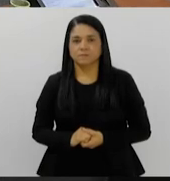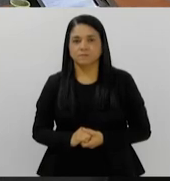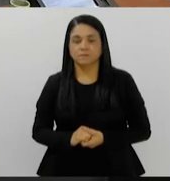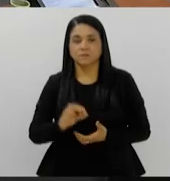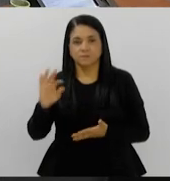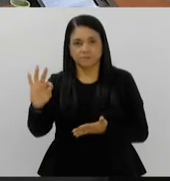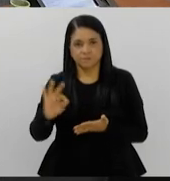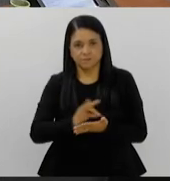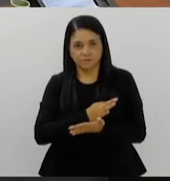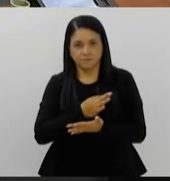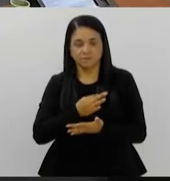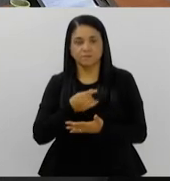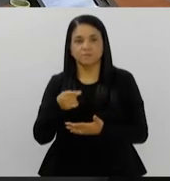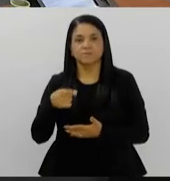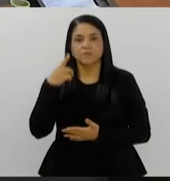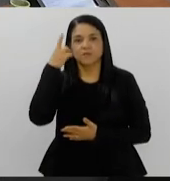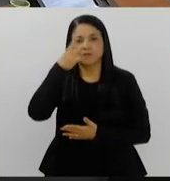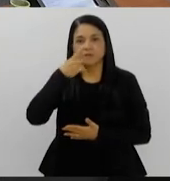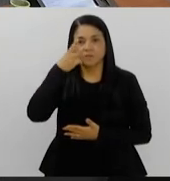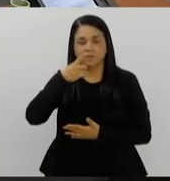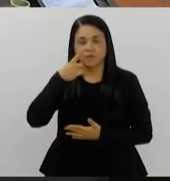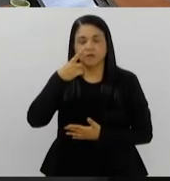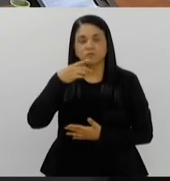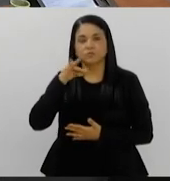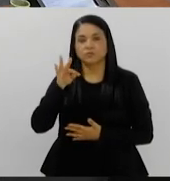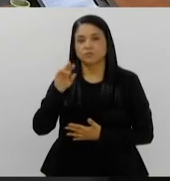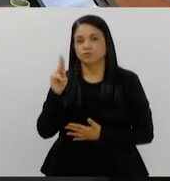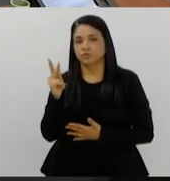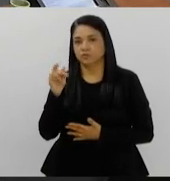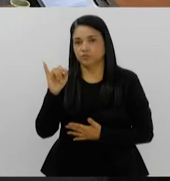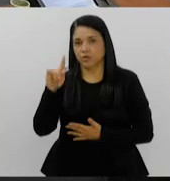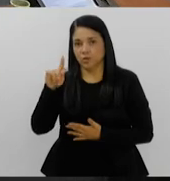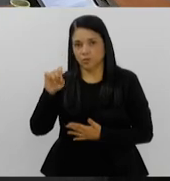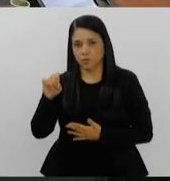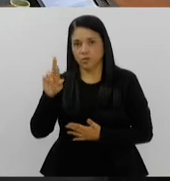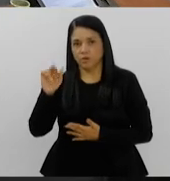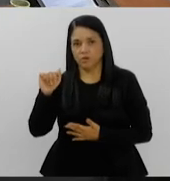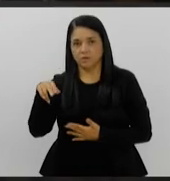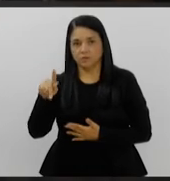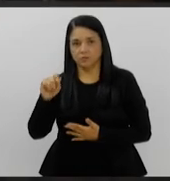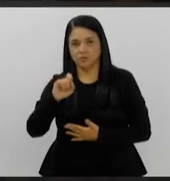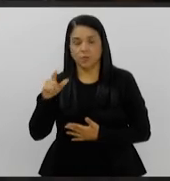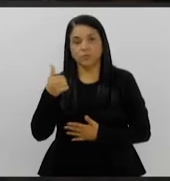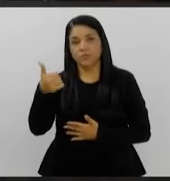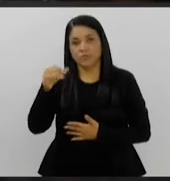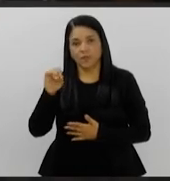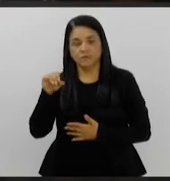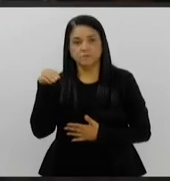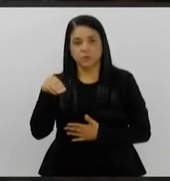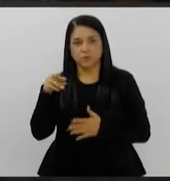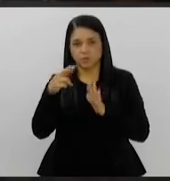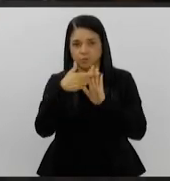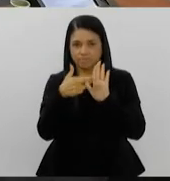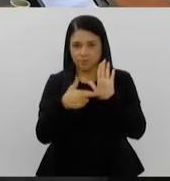Próximo orador inscrito, o nobre deputado Tiago Rangel. Vossa Excelência dispõe de 10 minutos no tempo regimental.